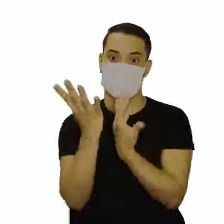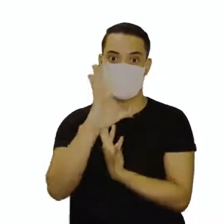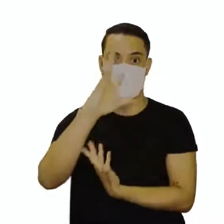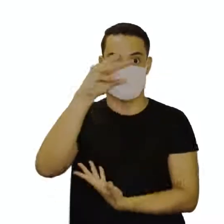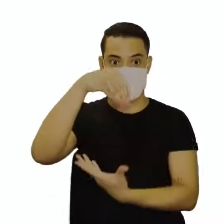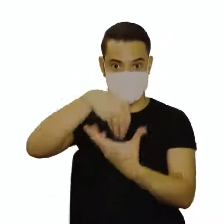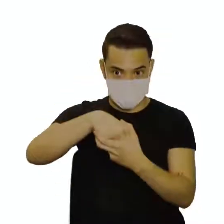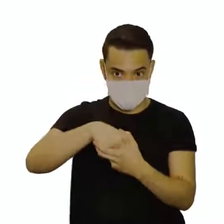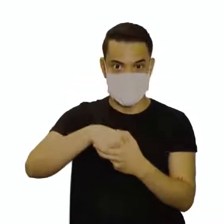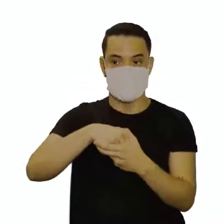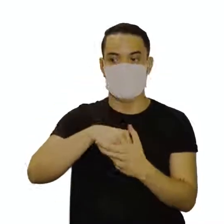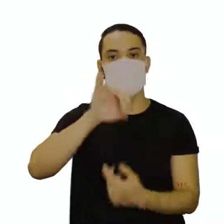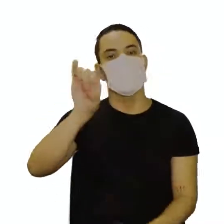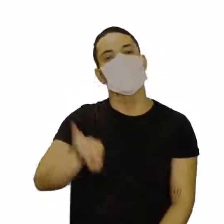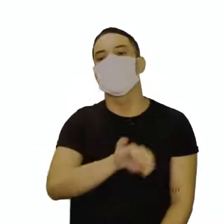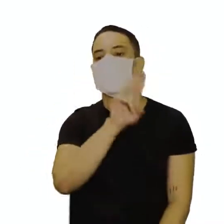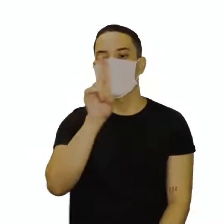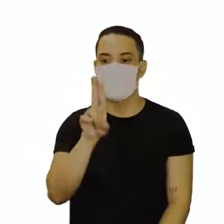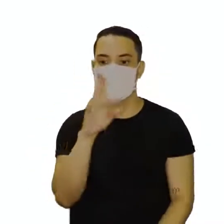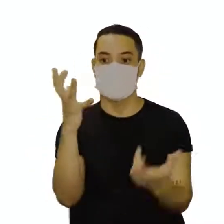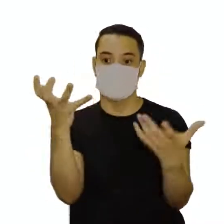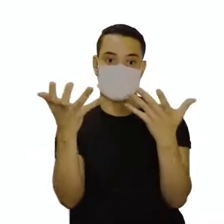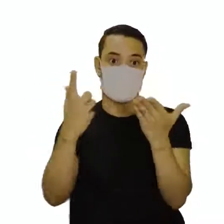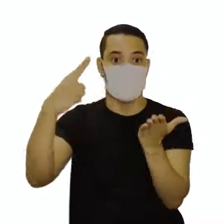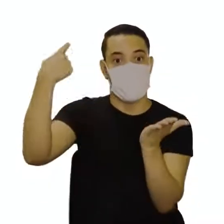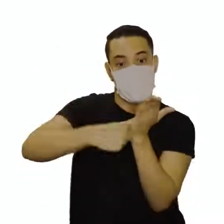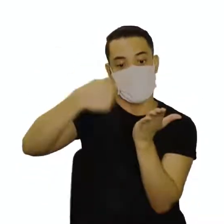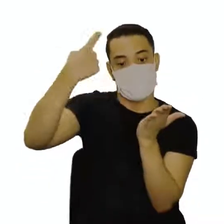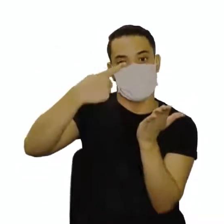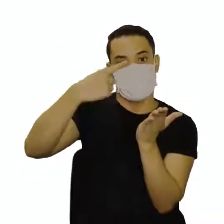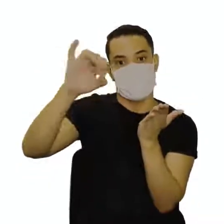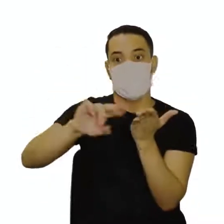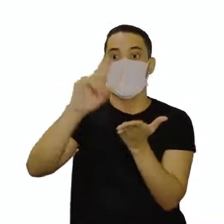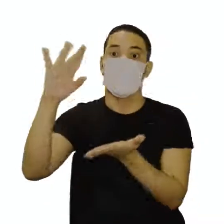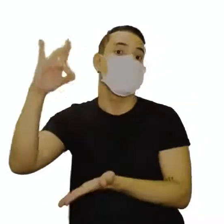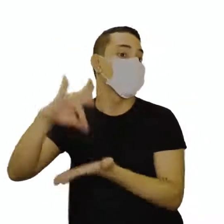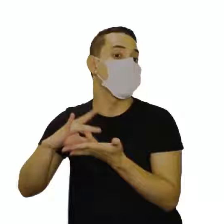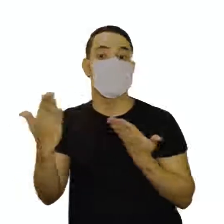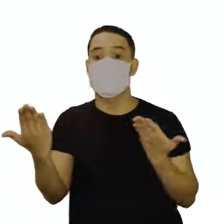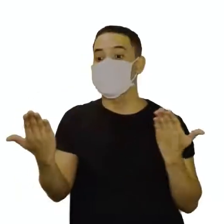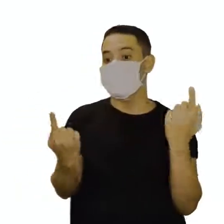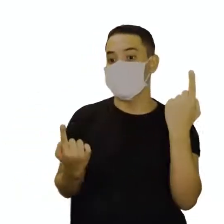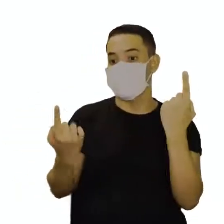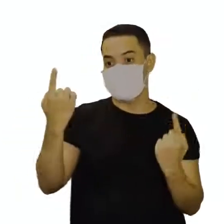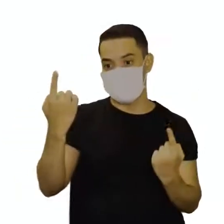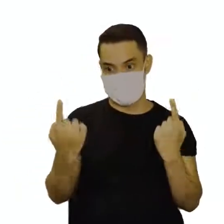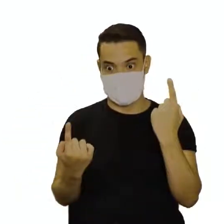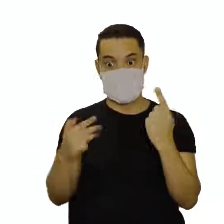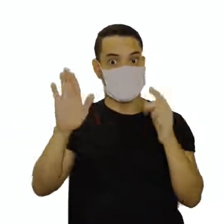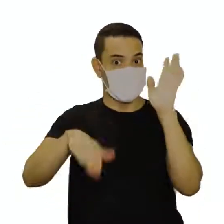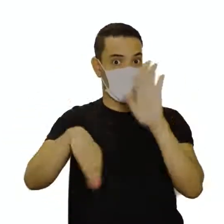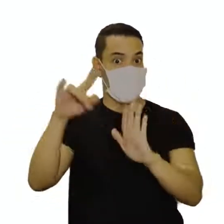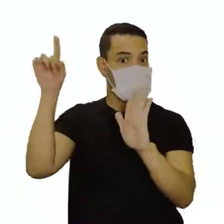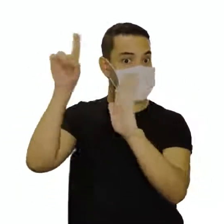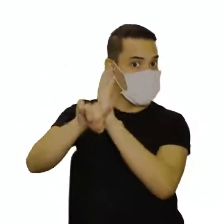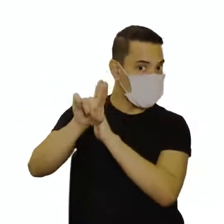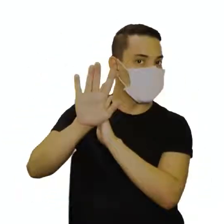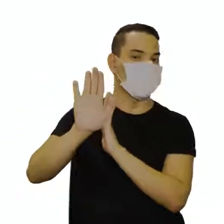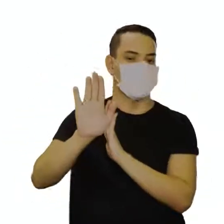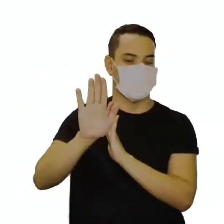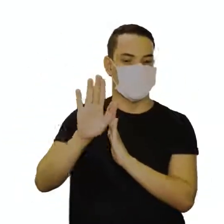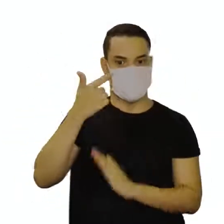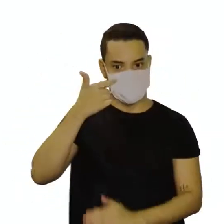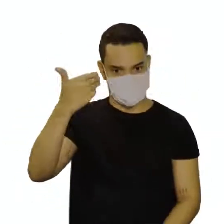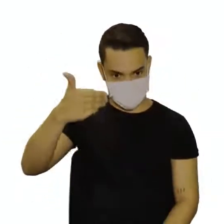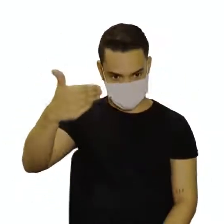de carga, ou se quer o convencional, tá? Convencional foi